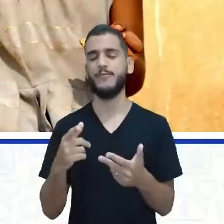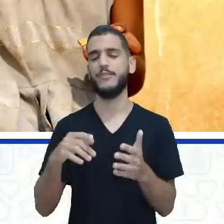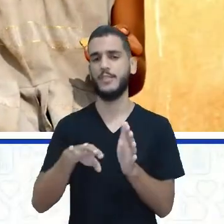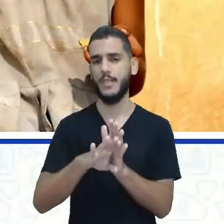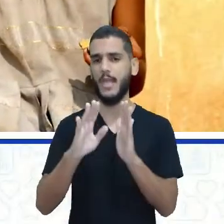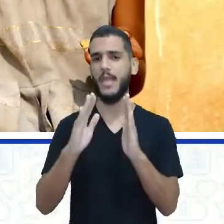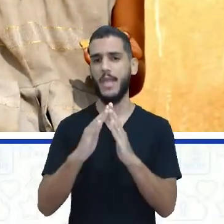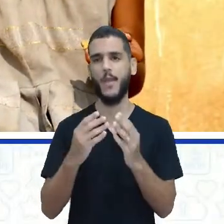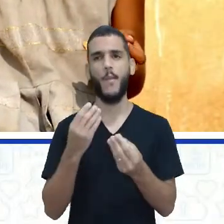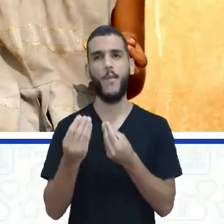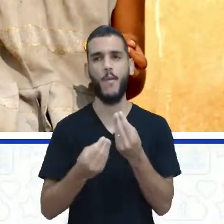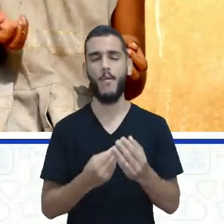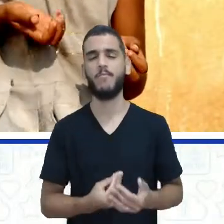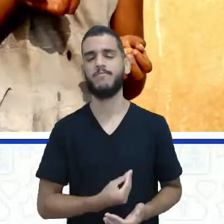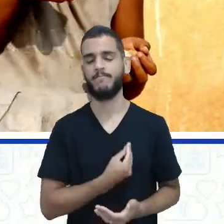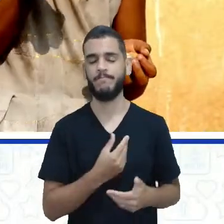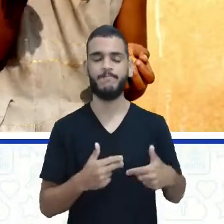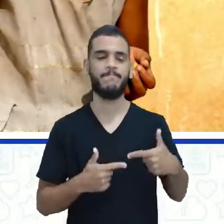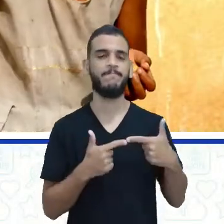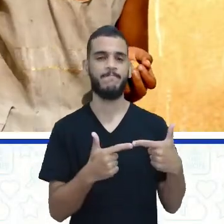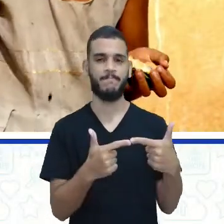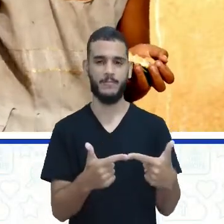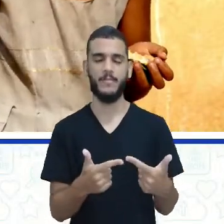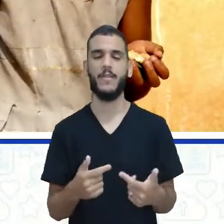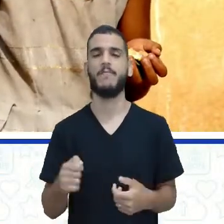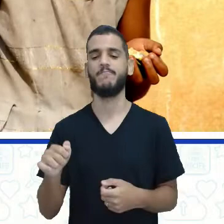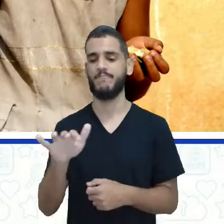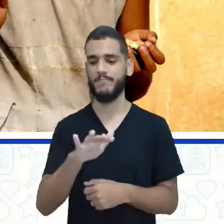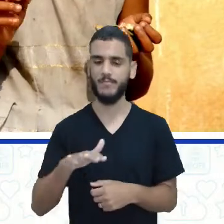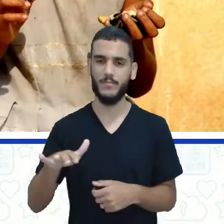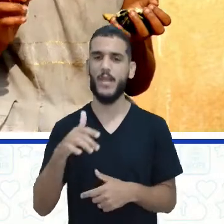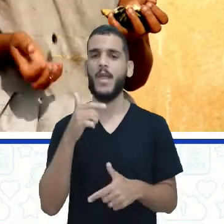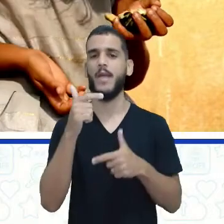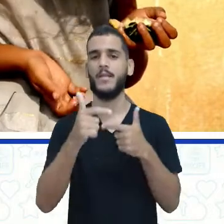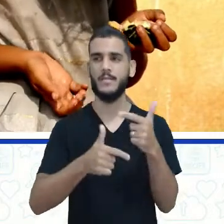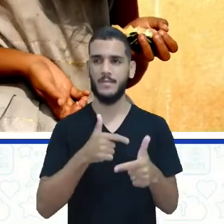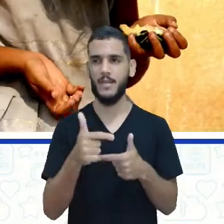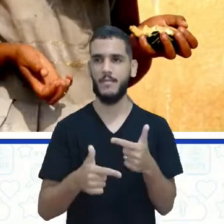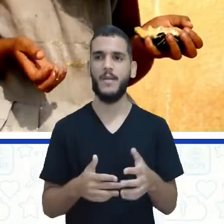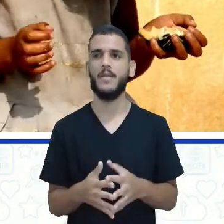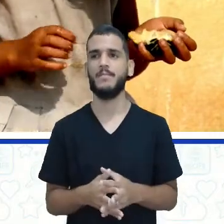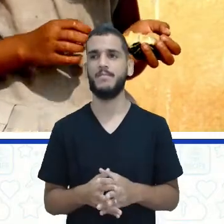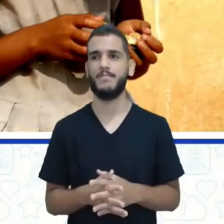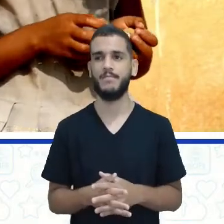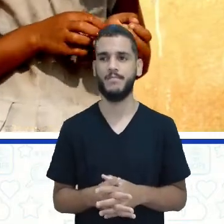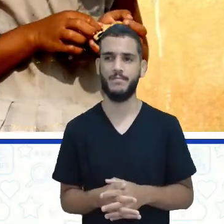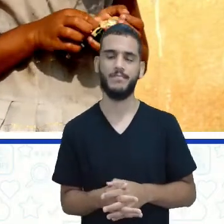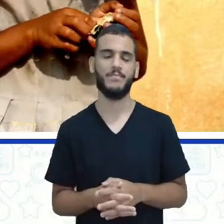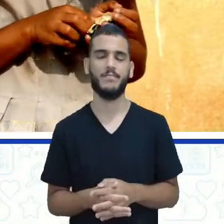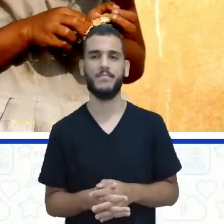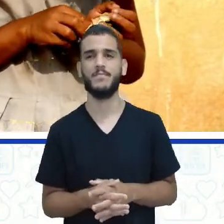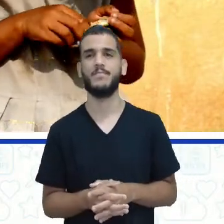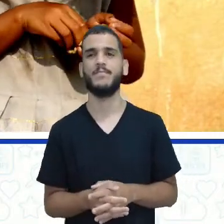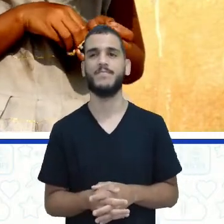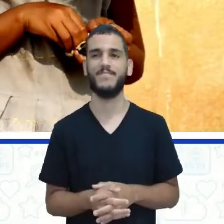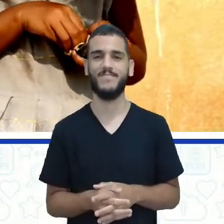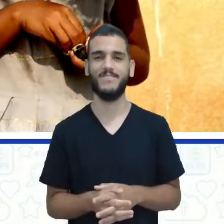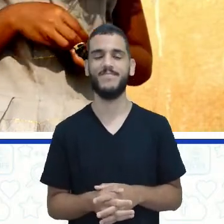como sobreviver no mercado de trabalho, né? A menina está comendo pinha, jogando caroço em